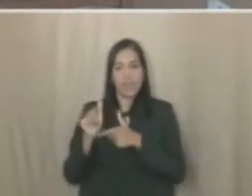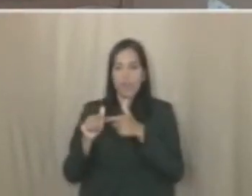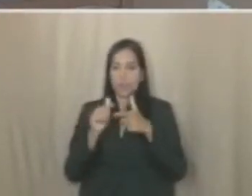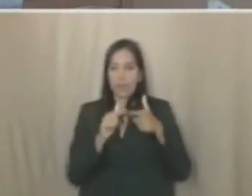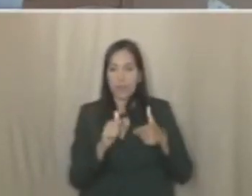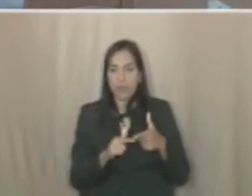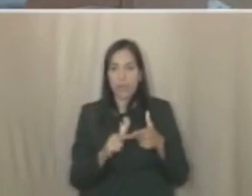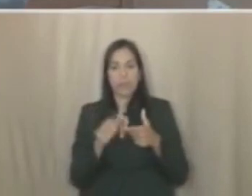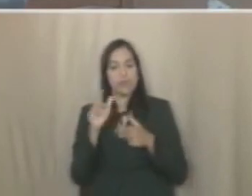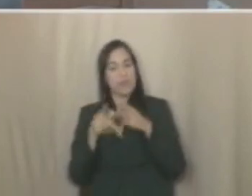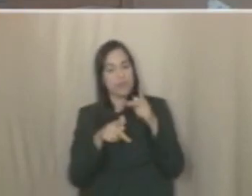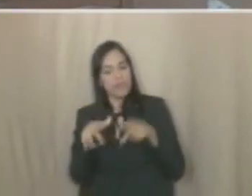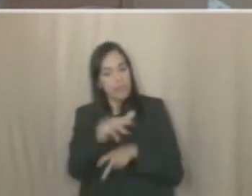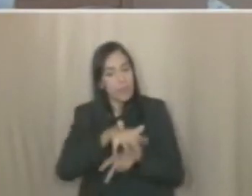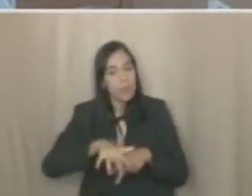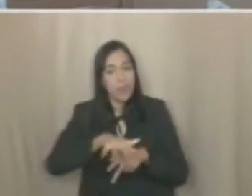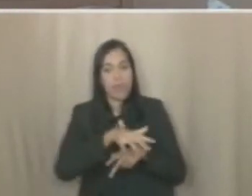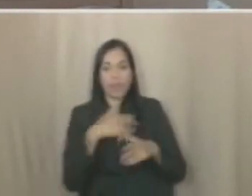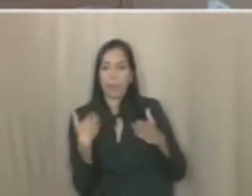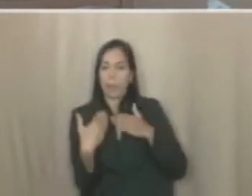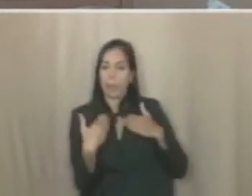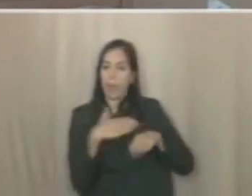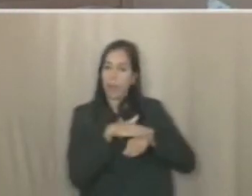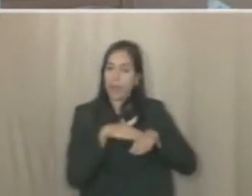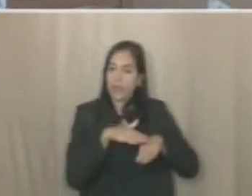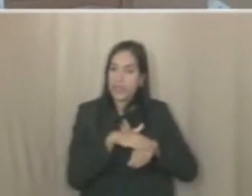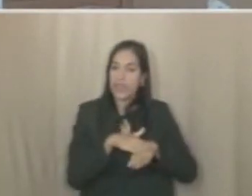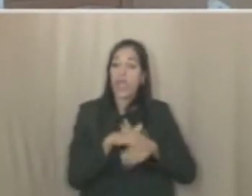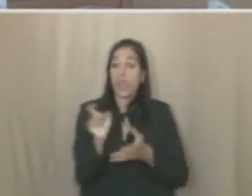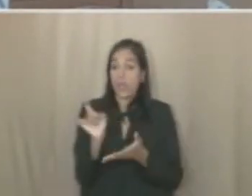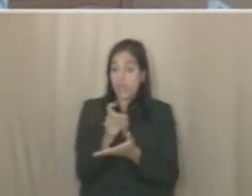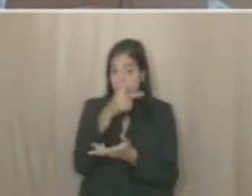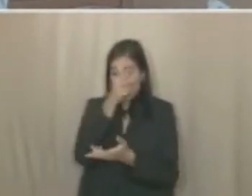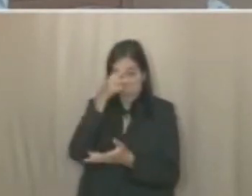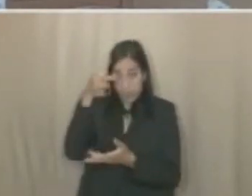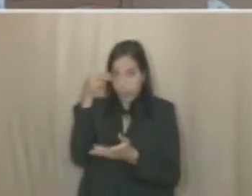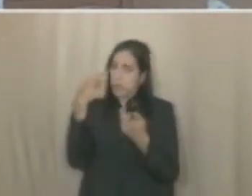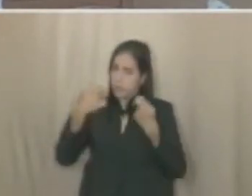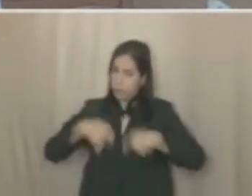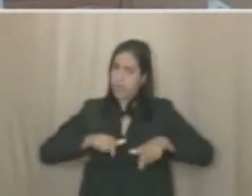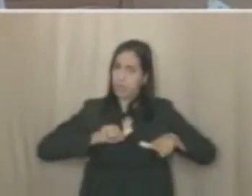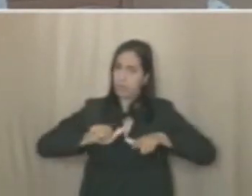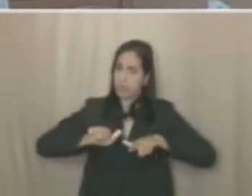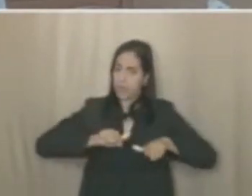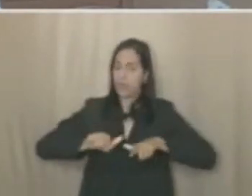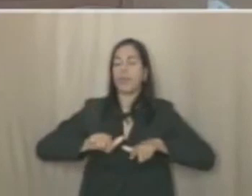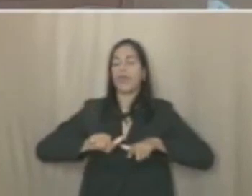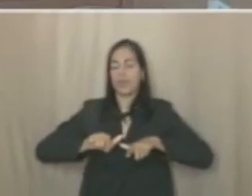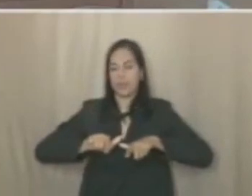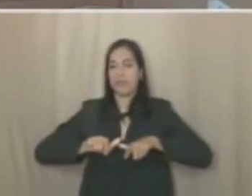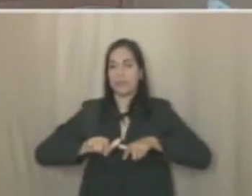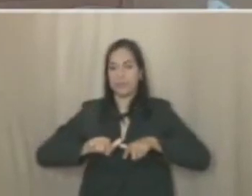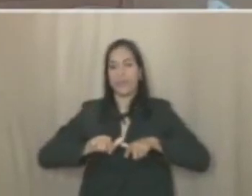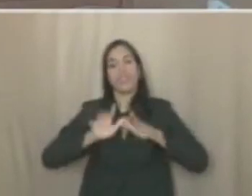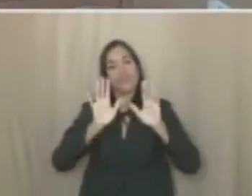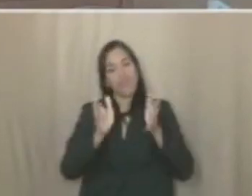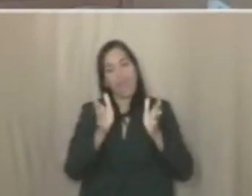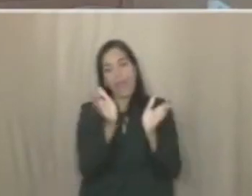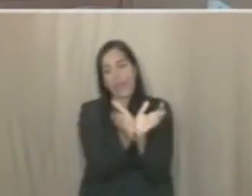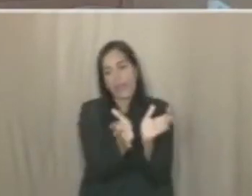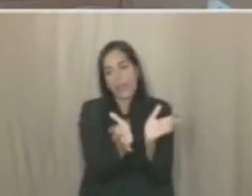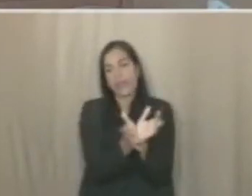ouvindo a população e o poder executivo ir lá e fazer o serviço. Então está aqui o serviço, equipe já inclusive se encontra no local,